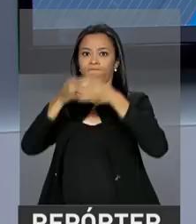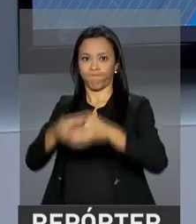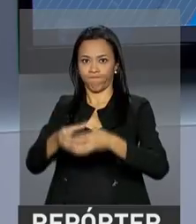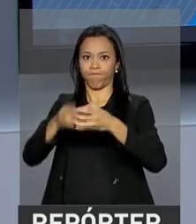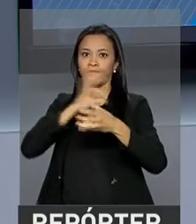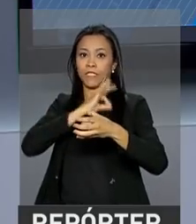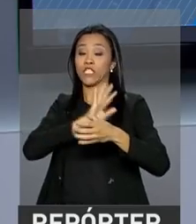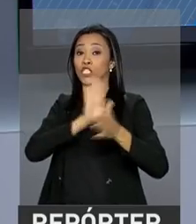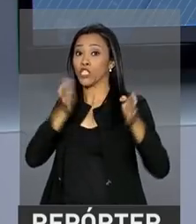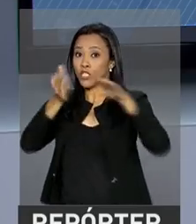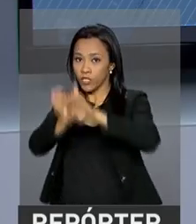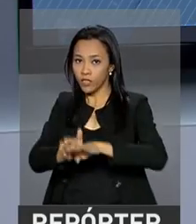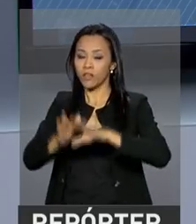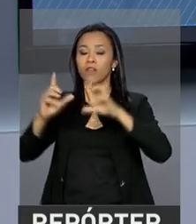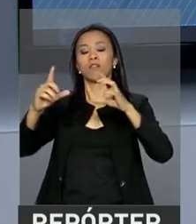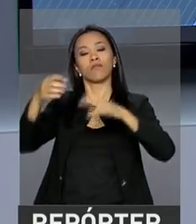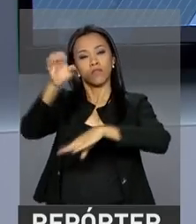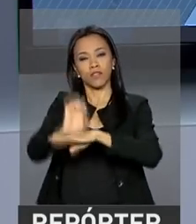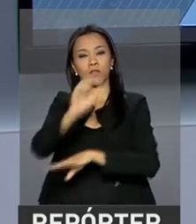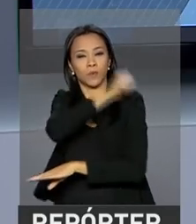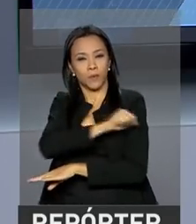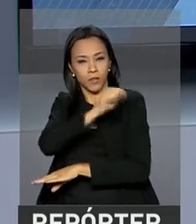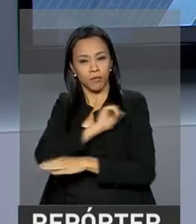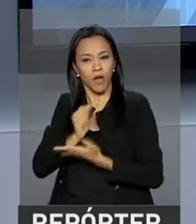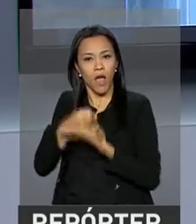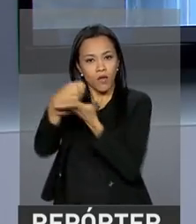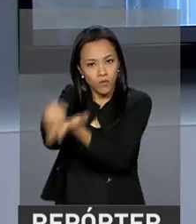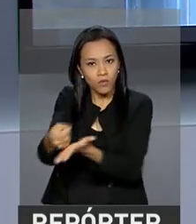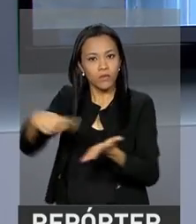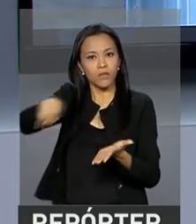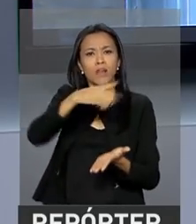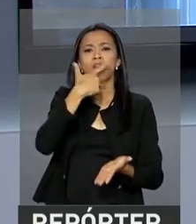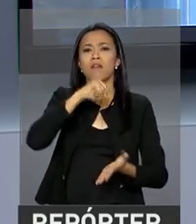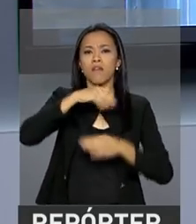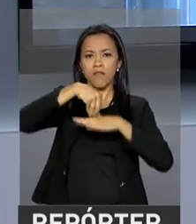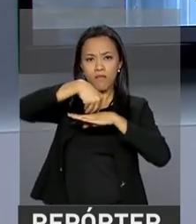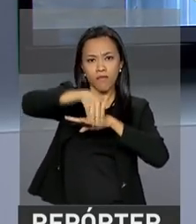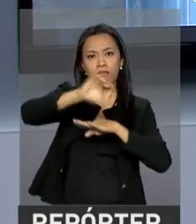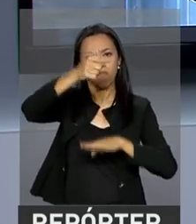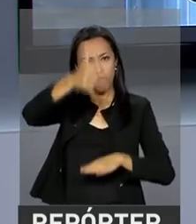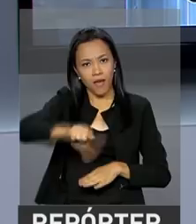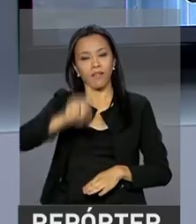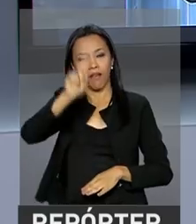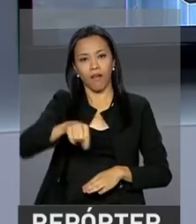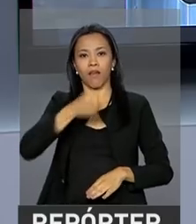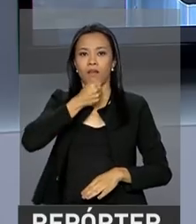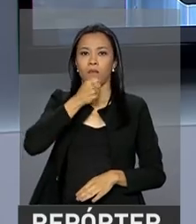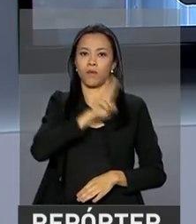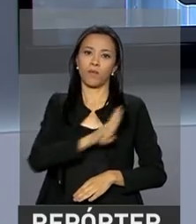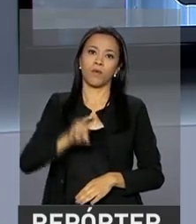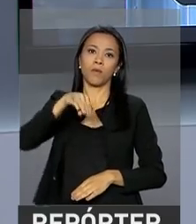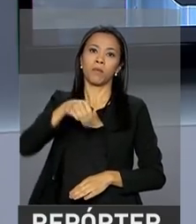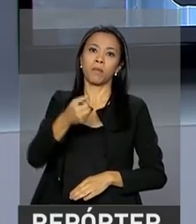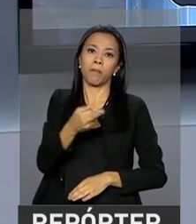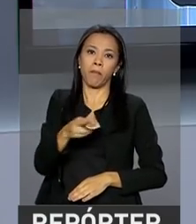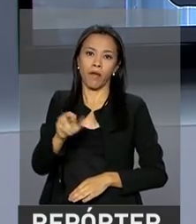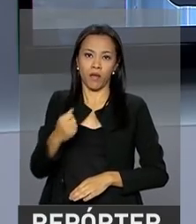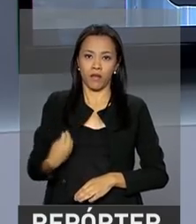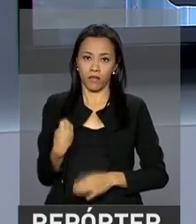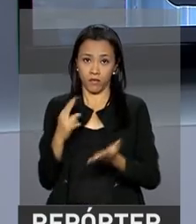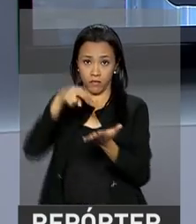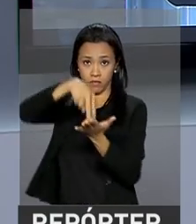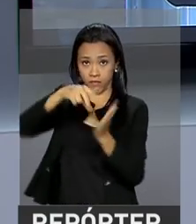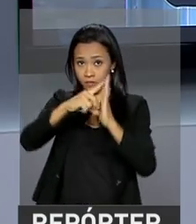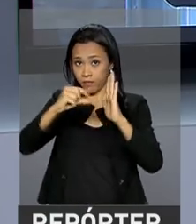Janeiro para ajudar no patrulhamento do estado. Quem tem as informações para a gente ao vivo é a repórter Mara Knoop, que está no Palácio do Planalto.